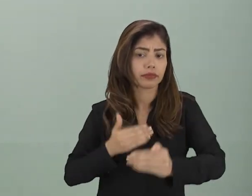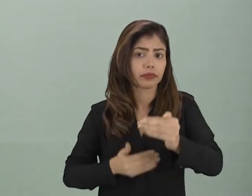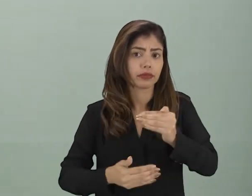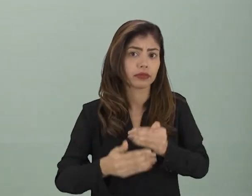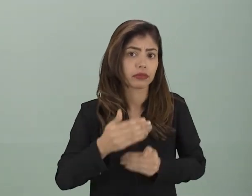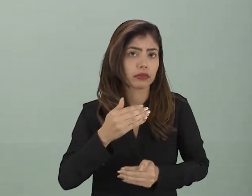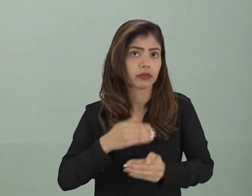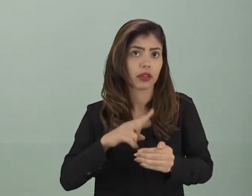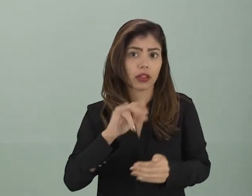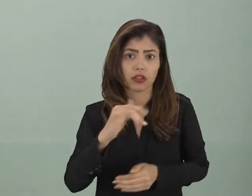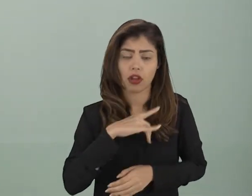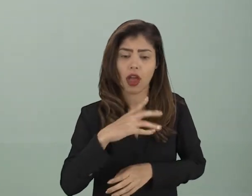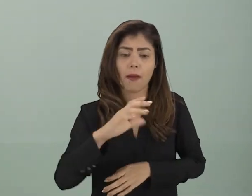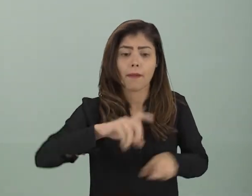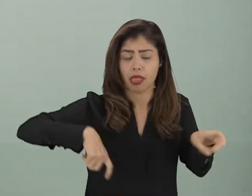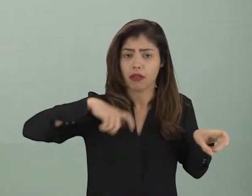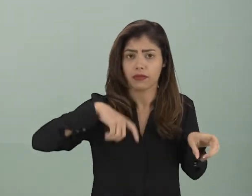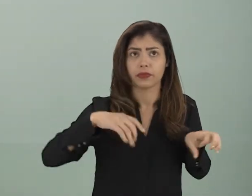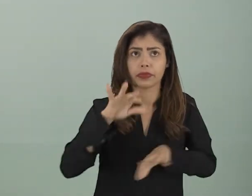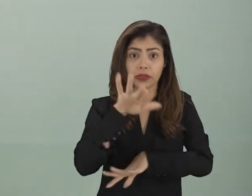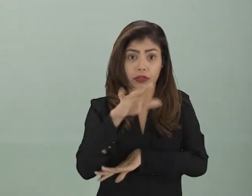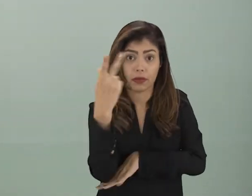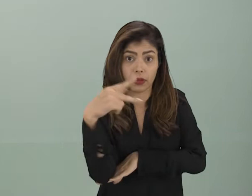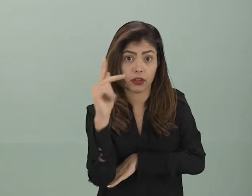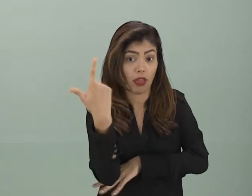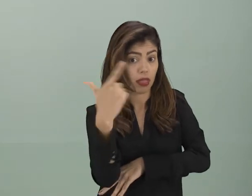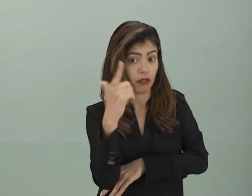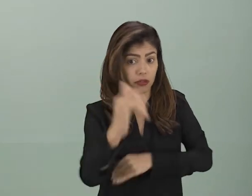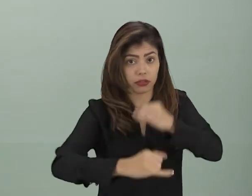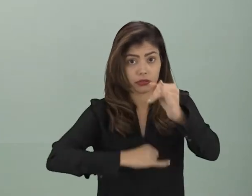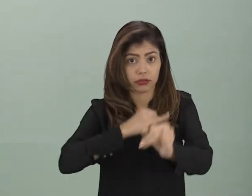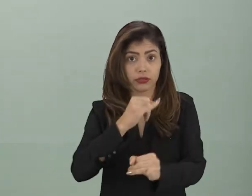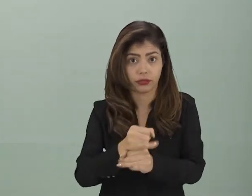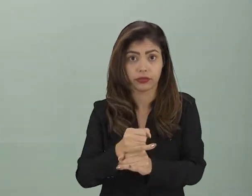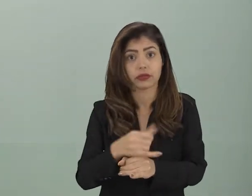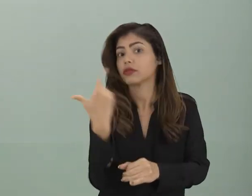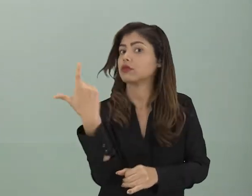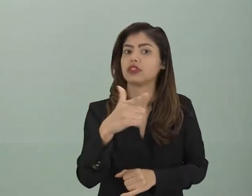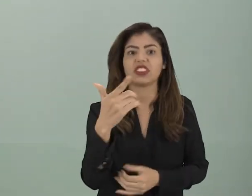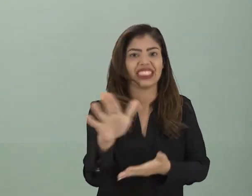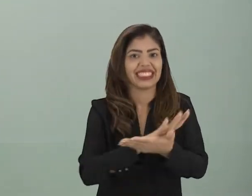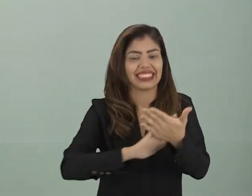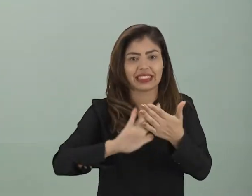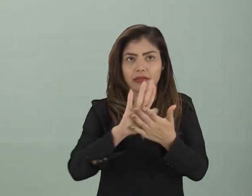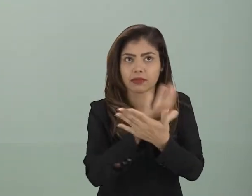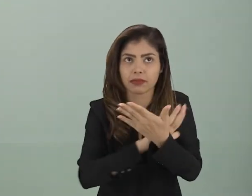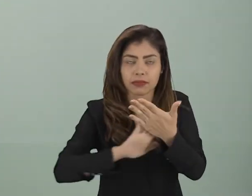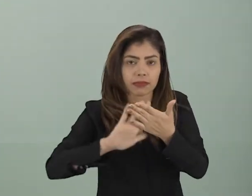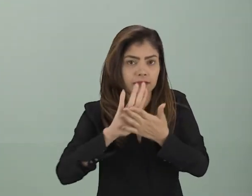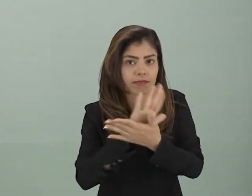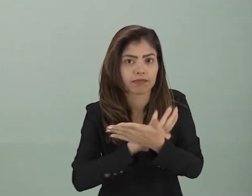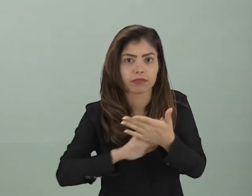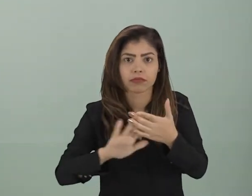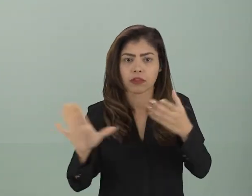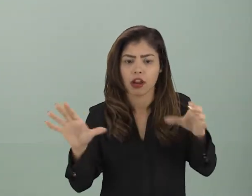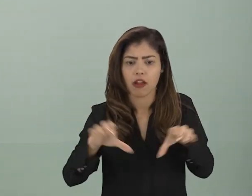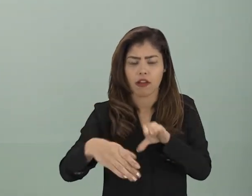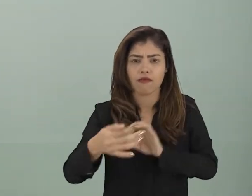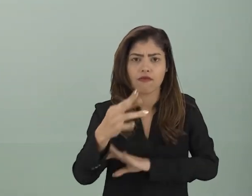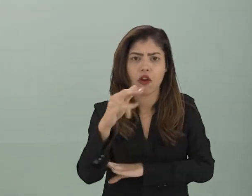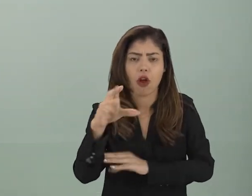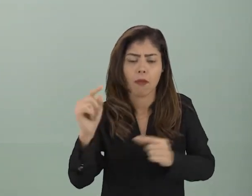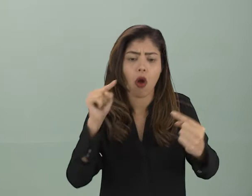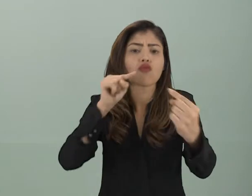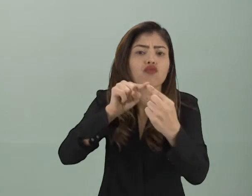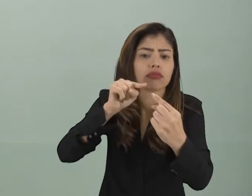colônia. Naquele período não existia internet, não existia nenhum tipo de forma de